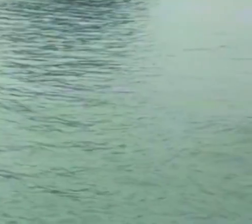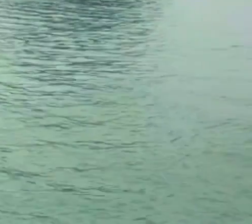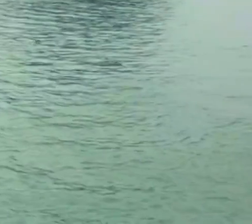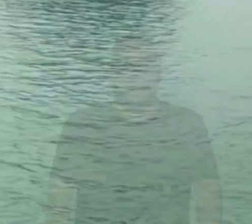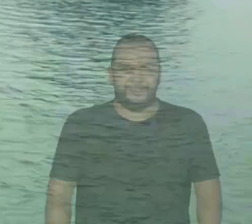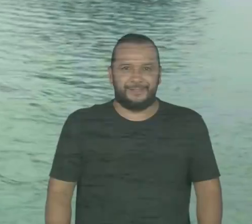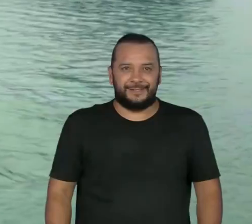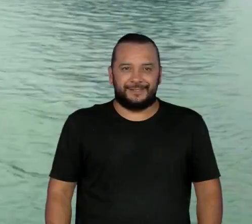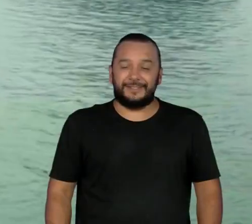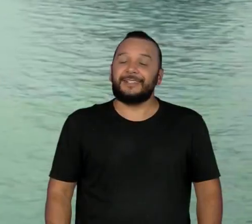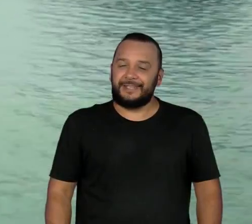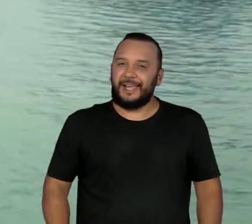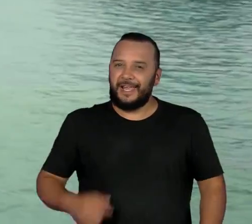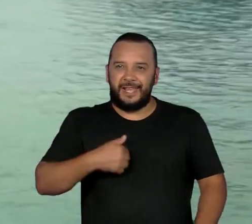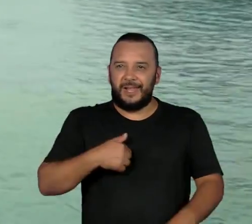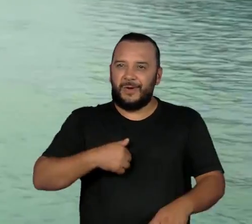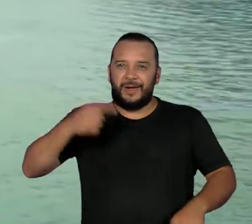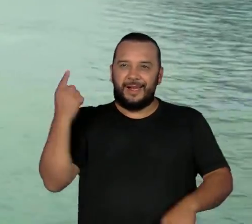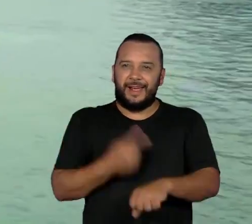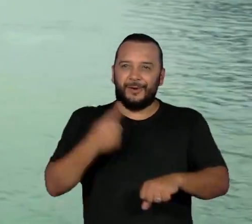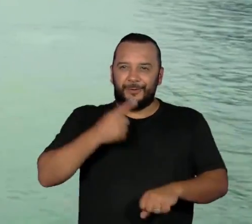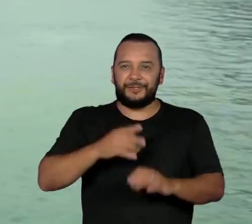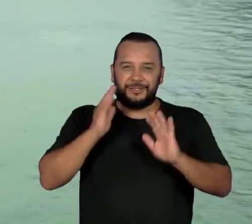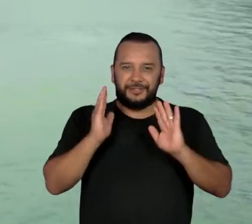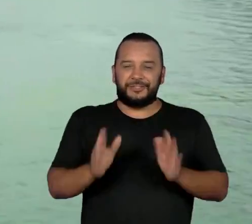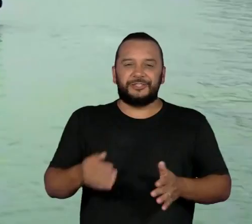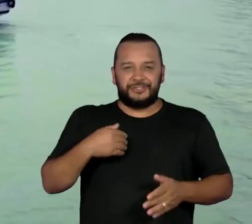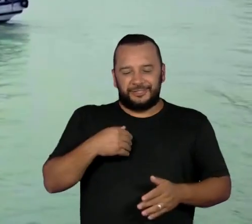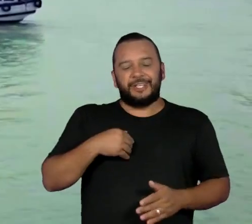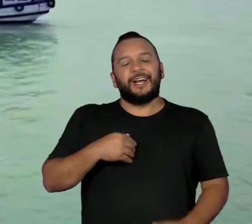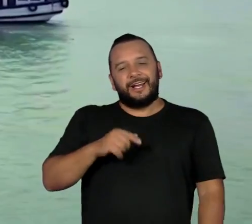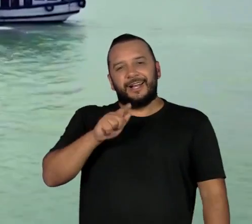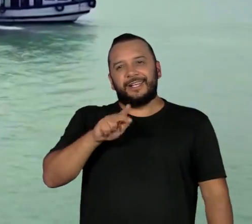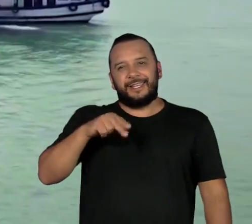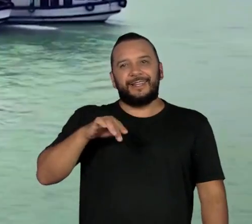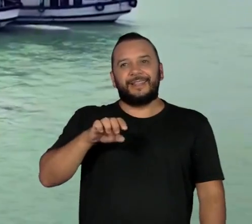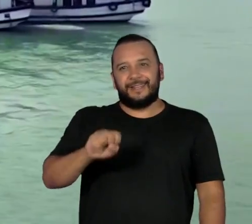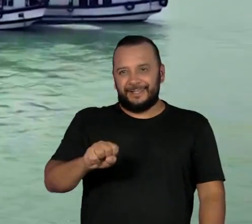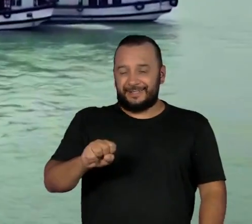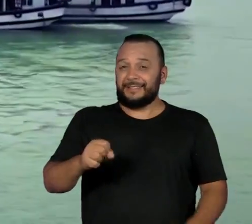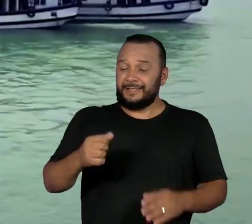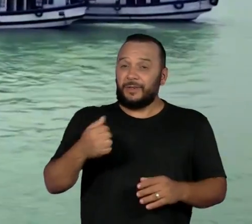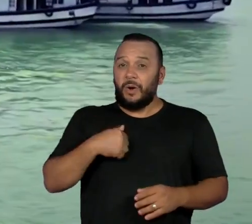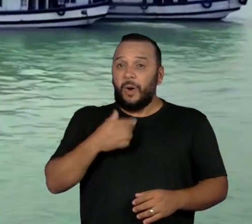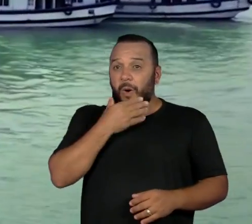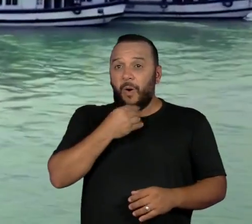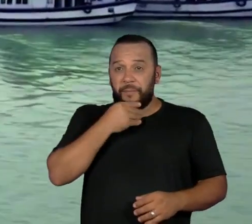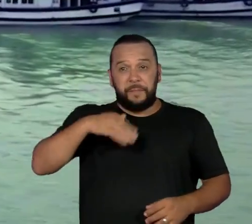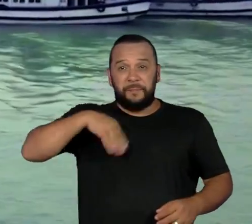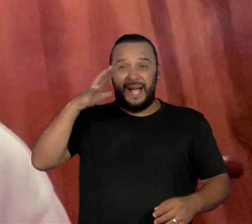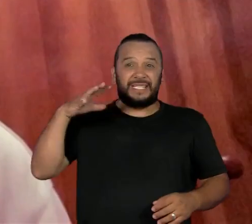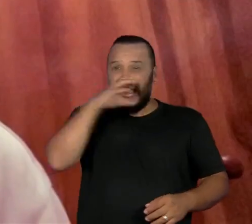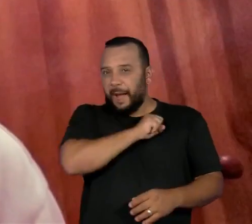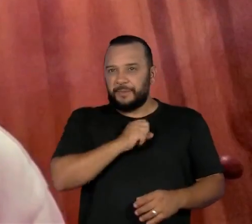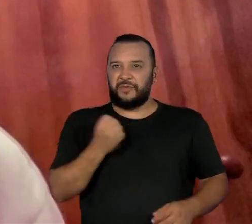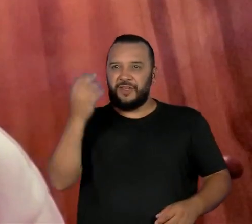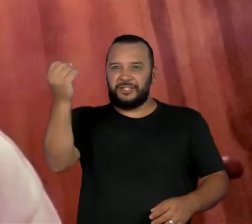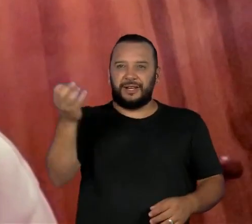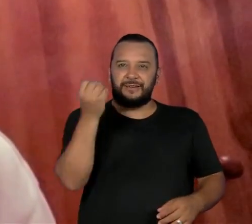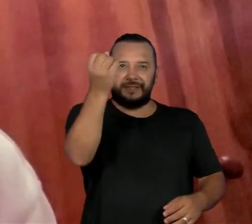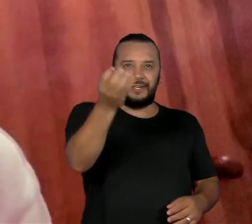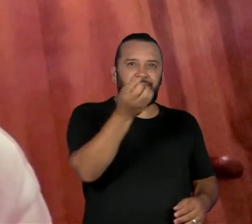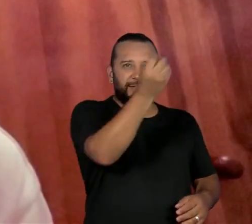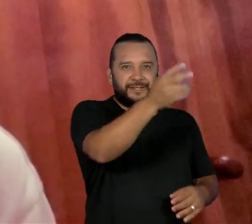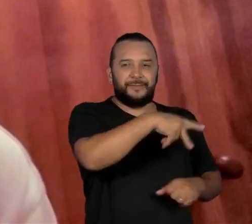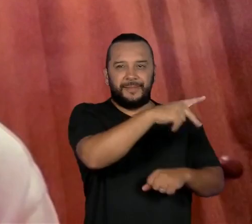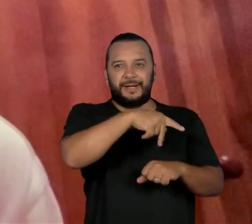Eu estou quebrando um recorde do Guinness Book, onde eu serei o homem mais rápido a visitar todos os países do mundo. E o